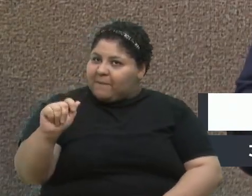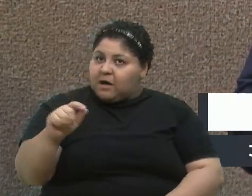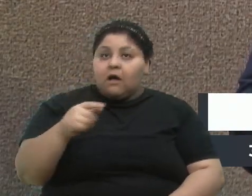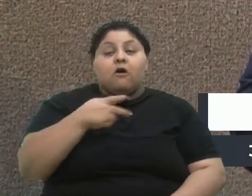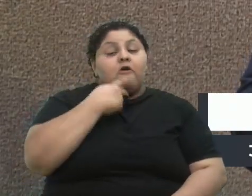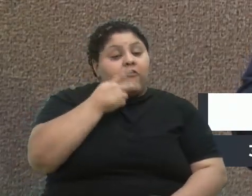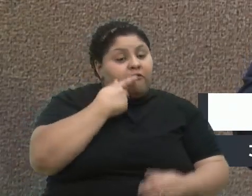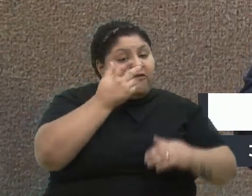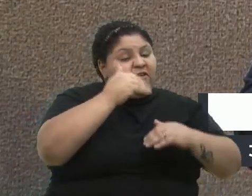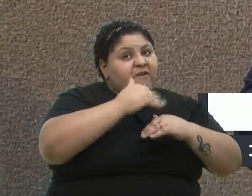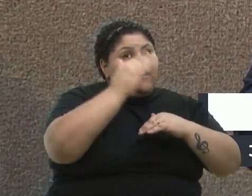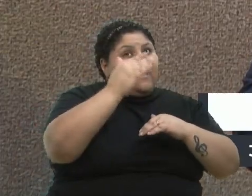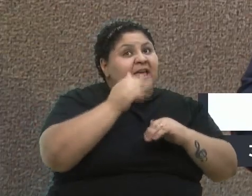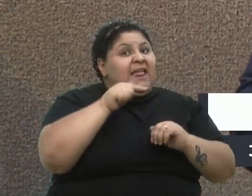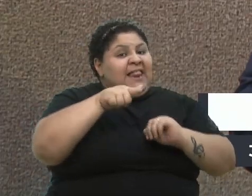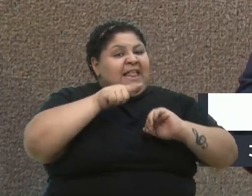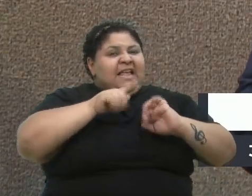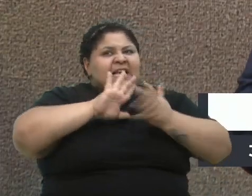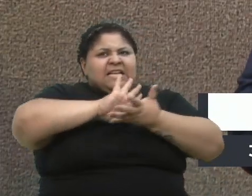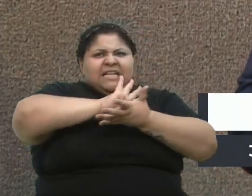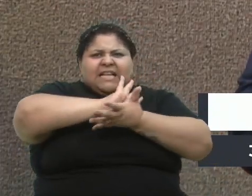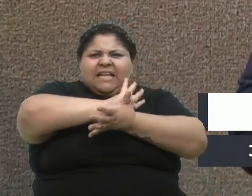ele criminaliza...